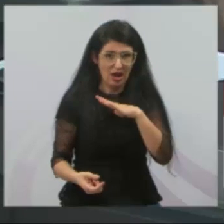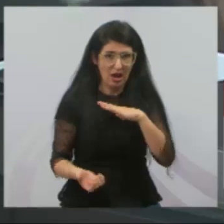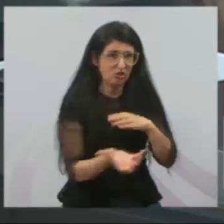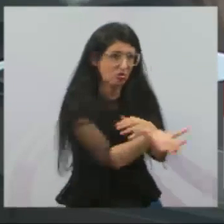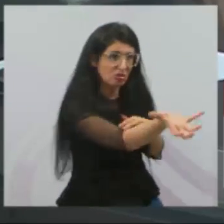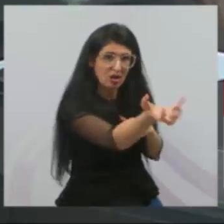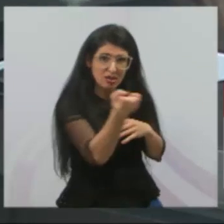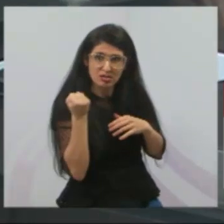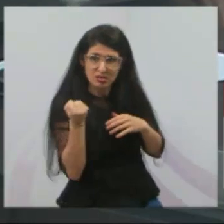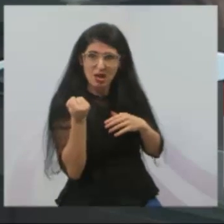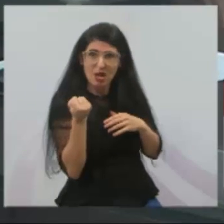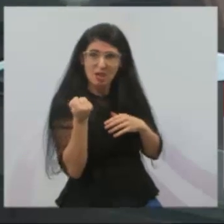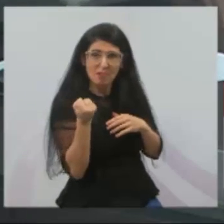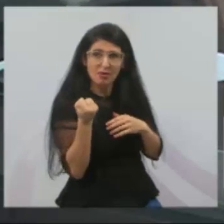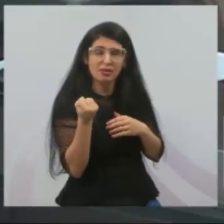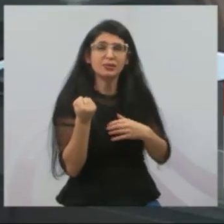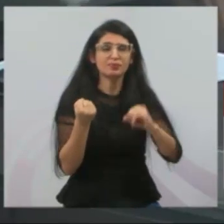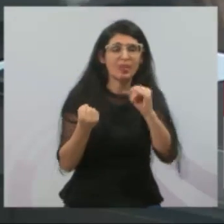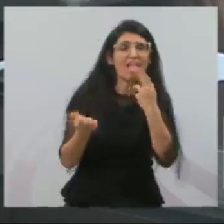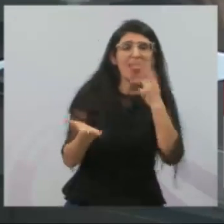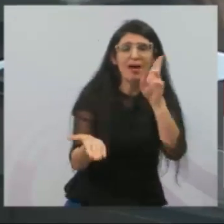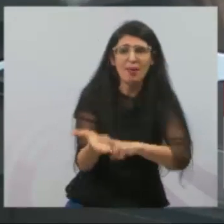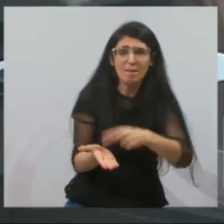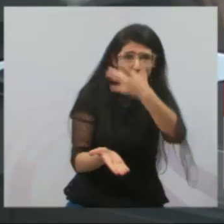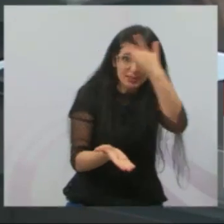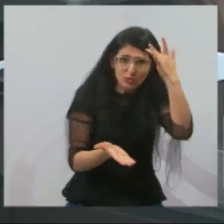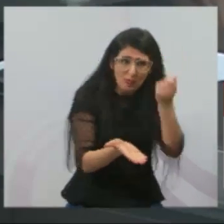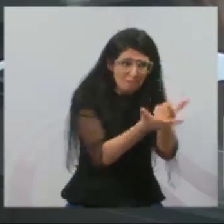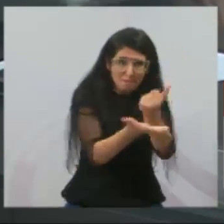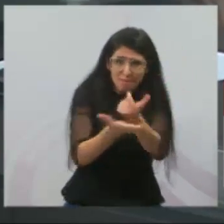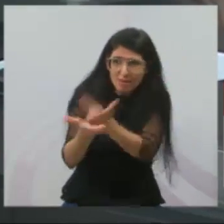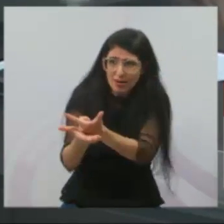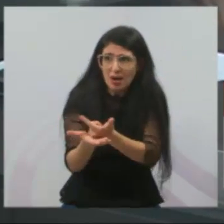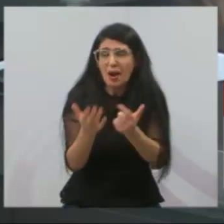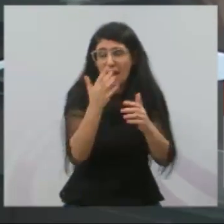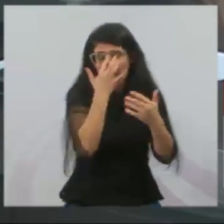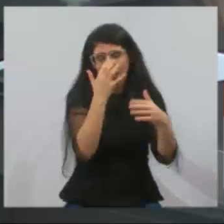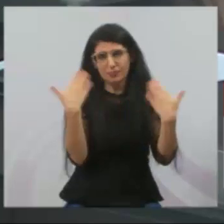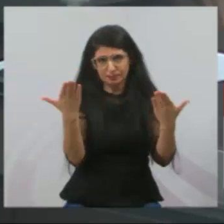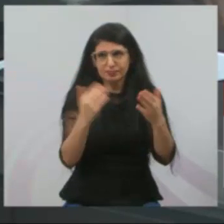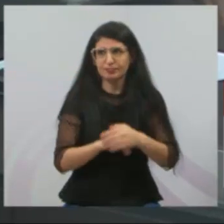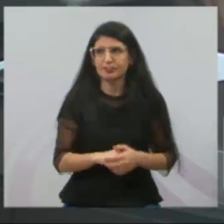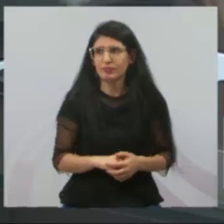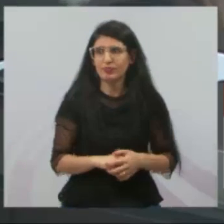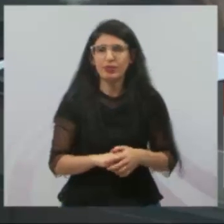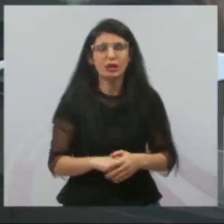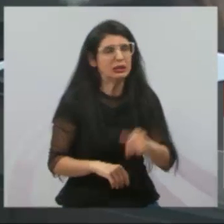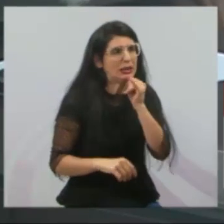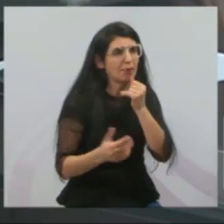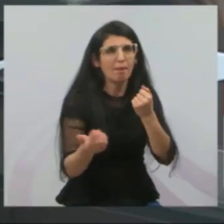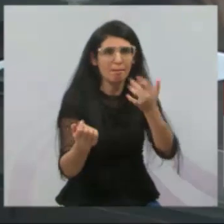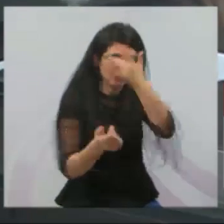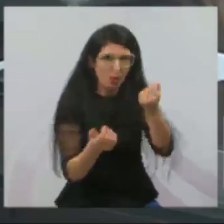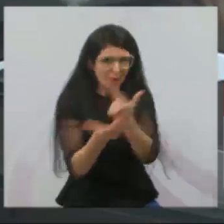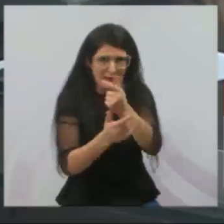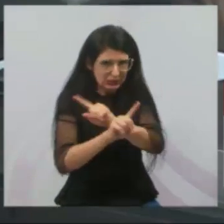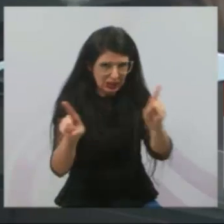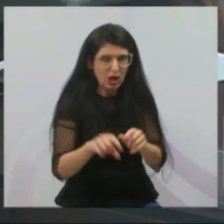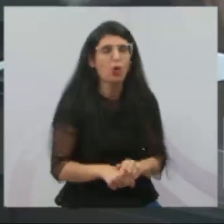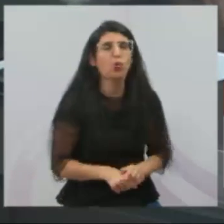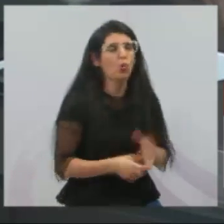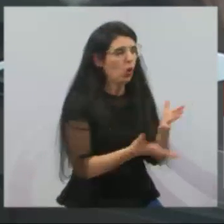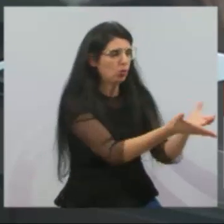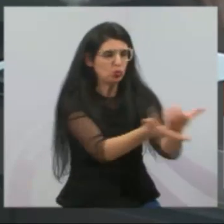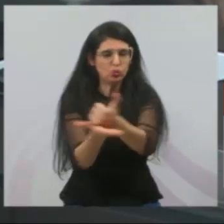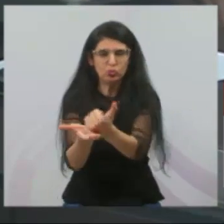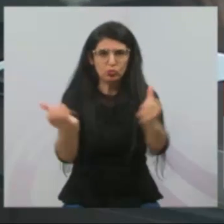recurso próprio, vêm desses impostos. Se esses impostos caem, a receita própria cai. Se eu não tenho